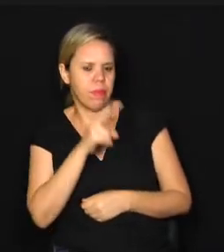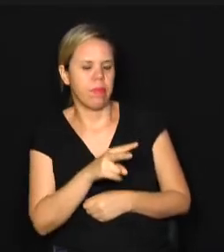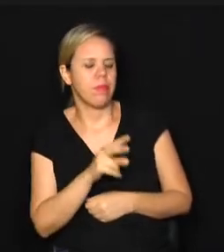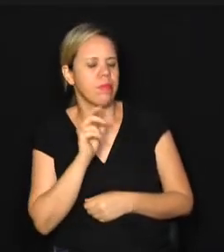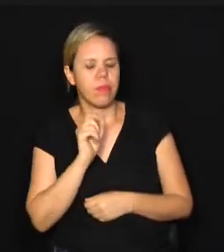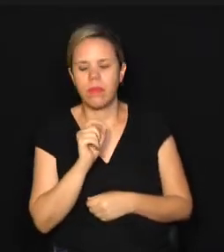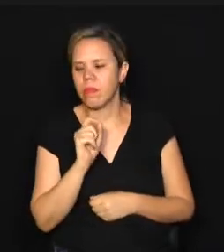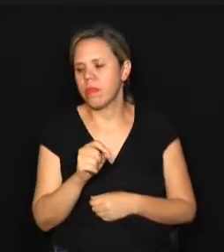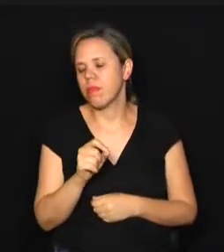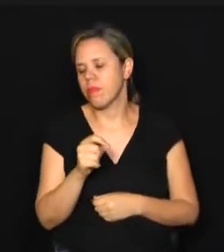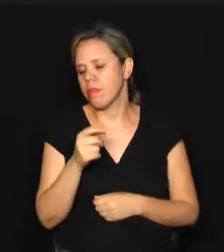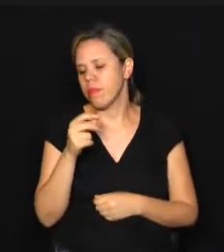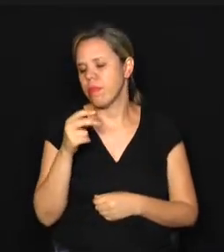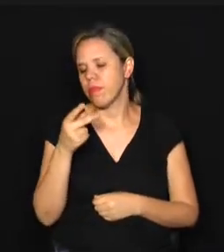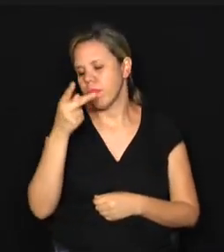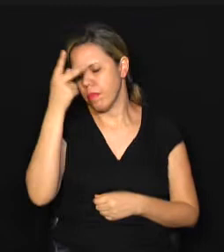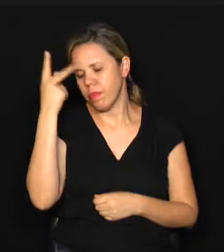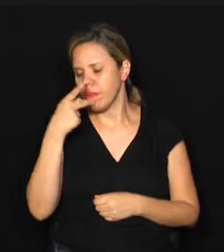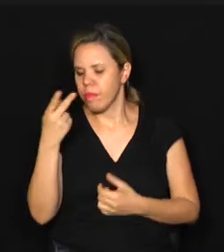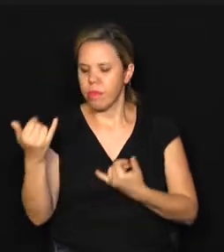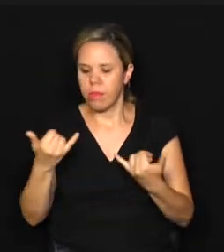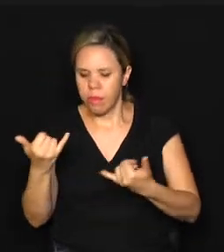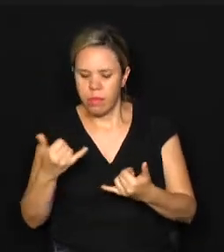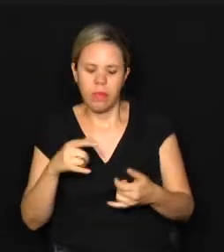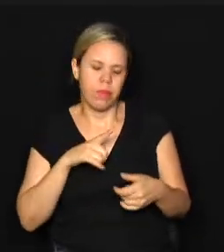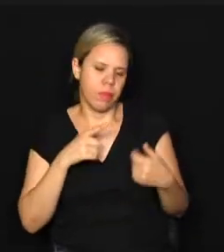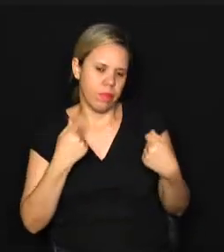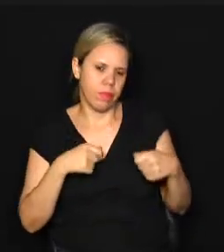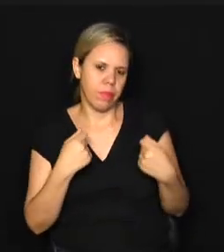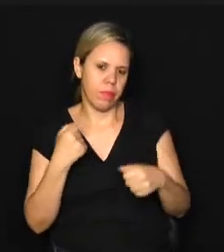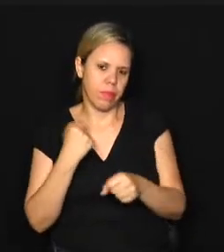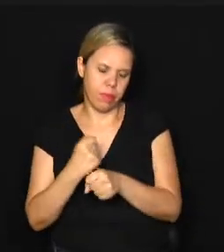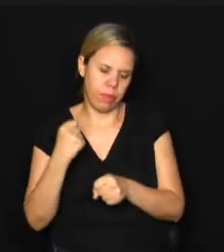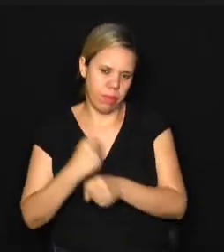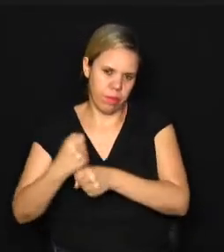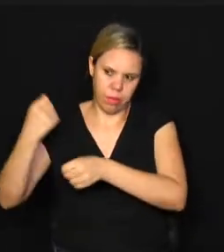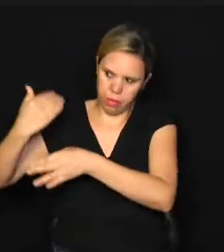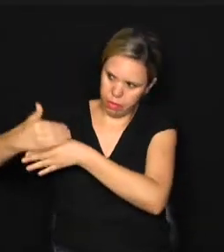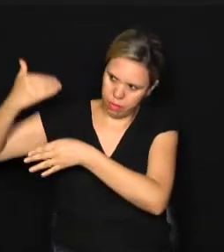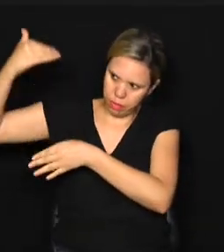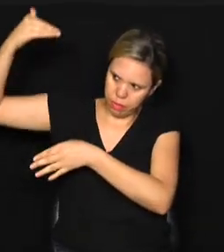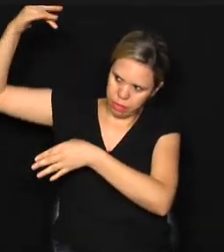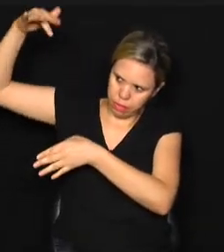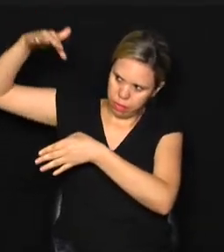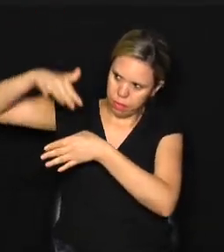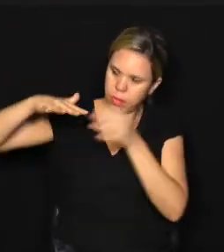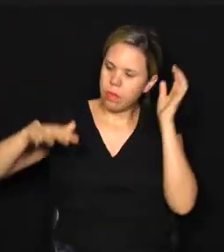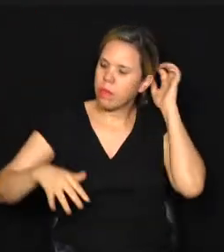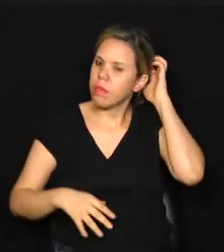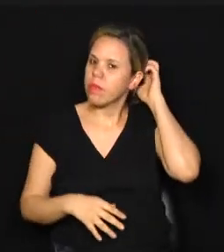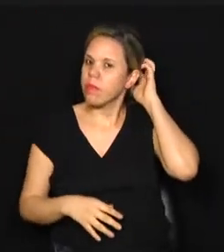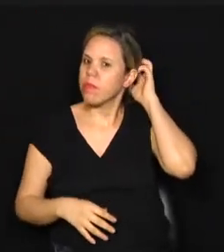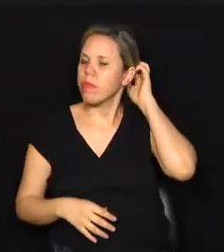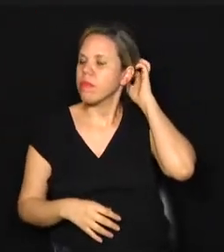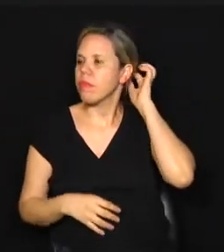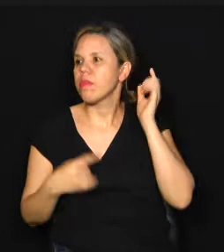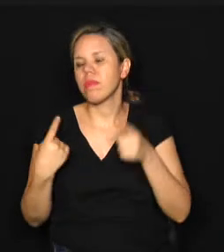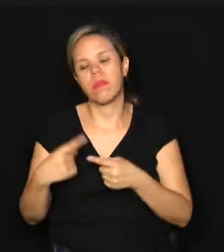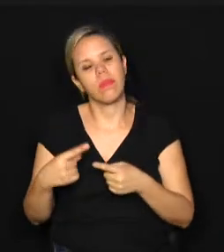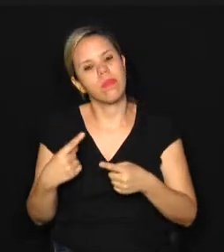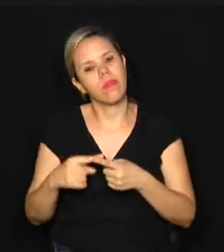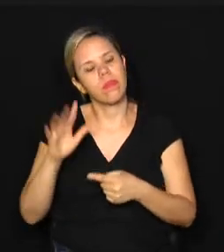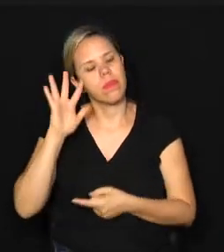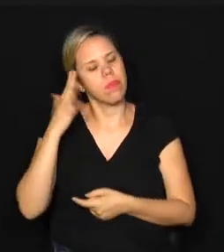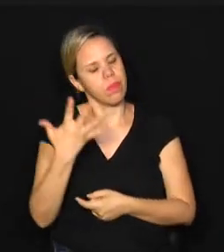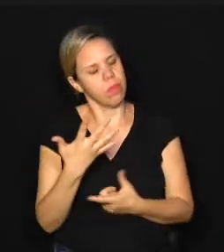que havia necessidade de construir essa represa porque ia